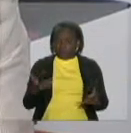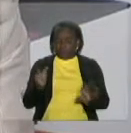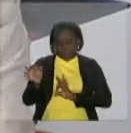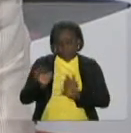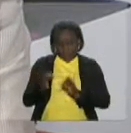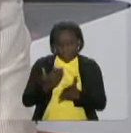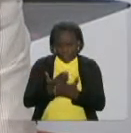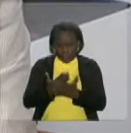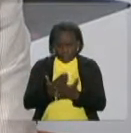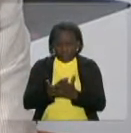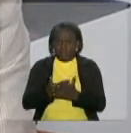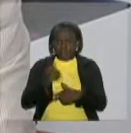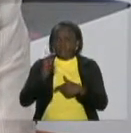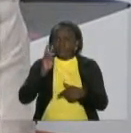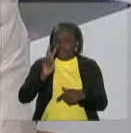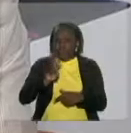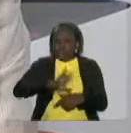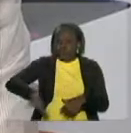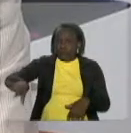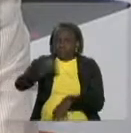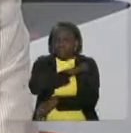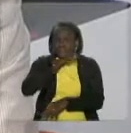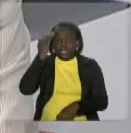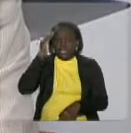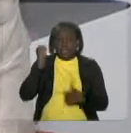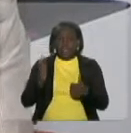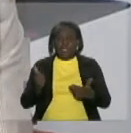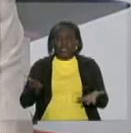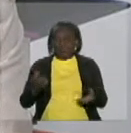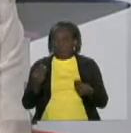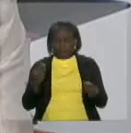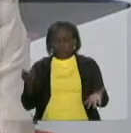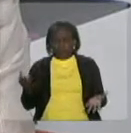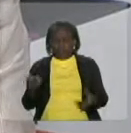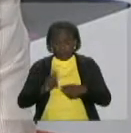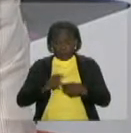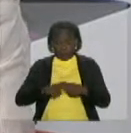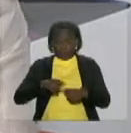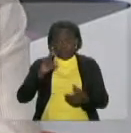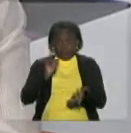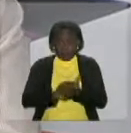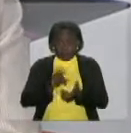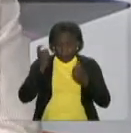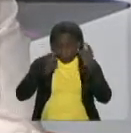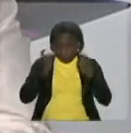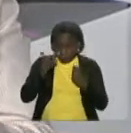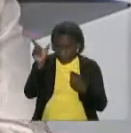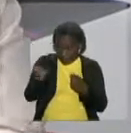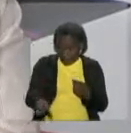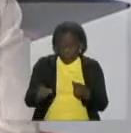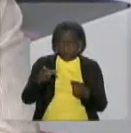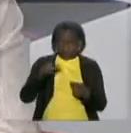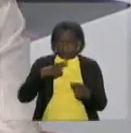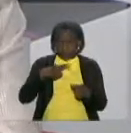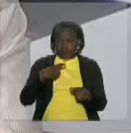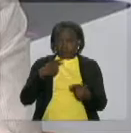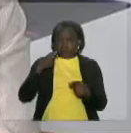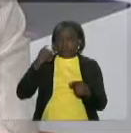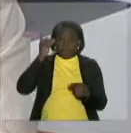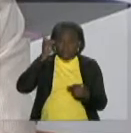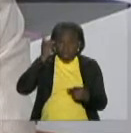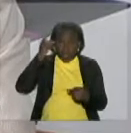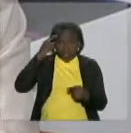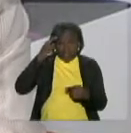Gonzalo, quando eu preparei a aula, eu vi que os alunos entenderam muito melhor. Como que os alunos entenderam muito melhor? Porque, na verdade, ele se preocupou com um aluno que tem